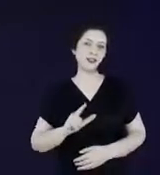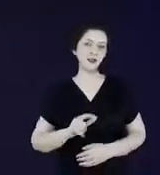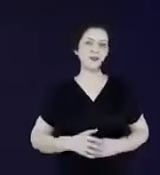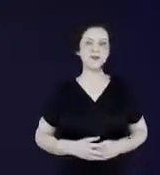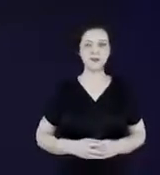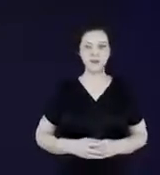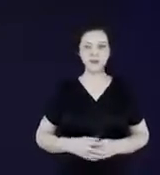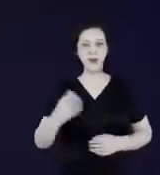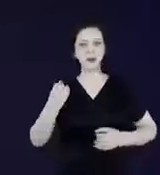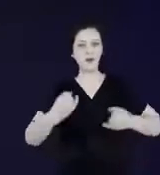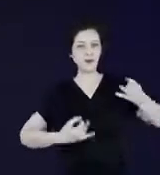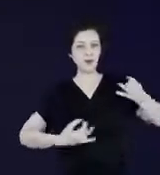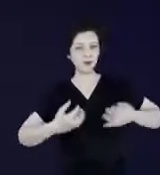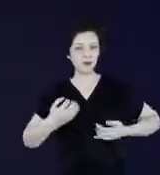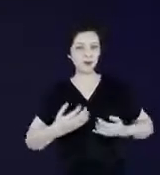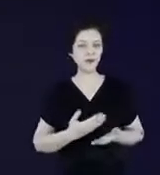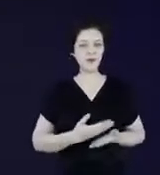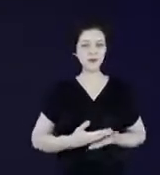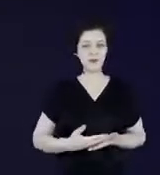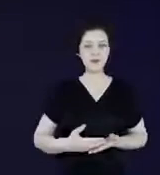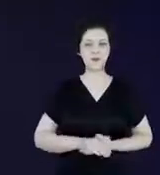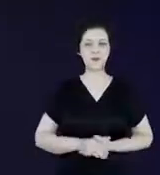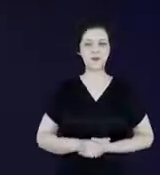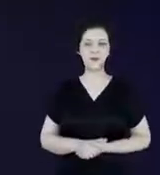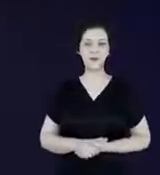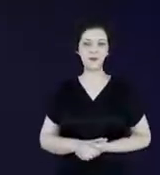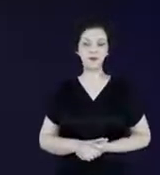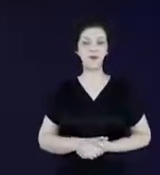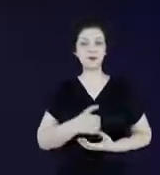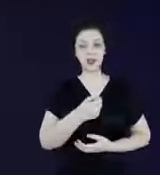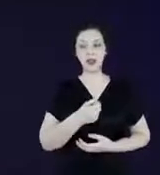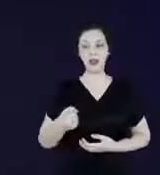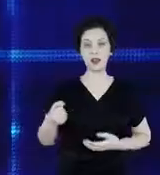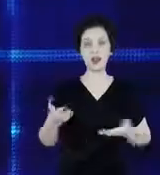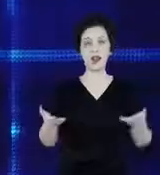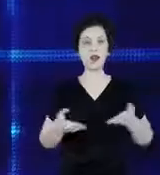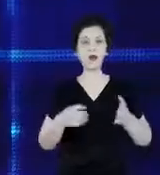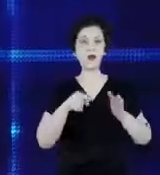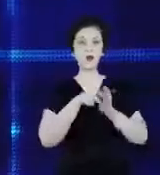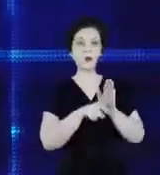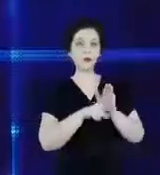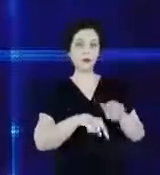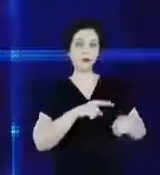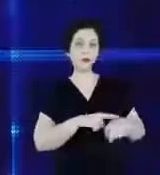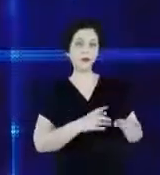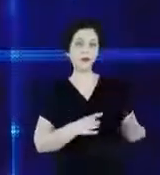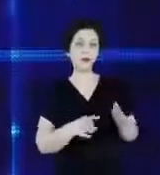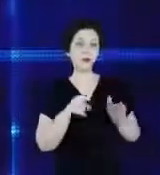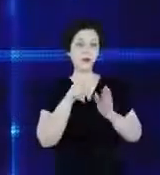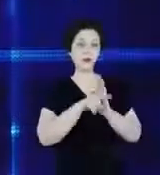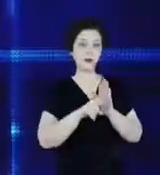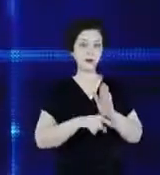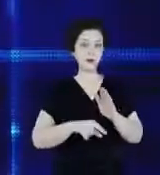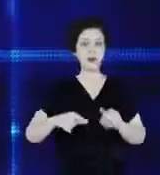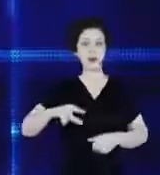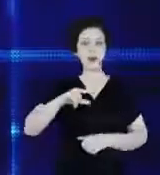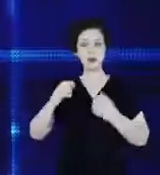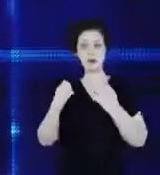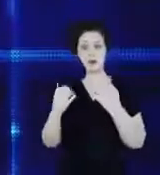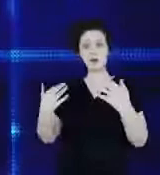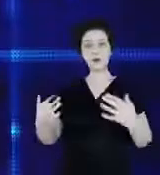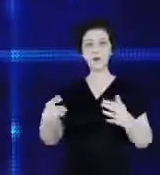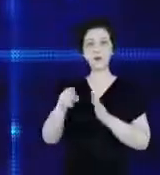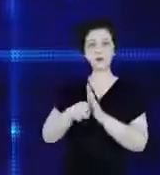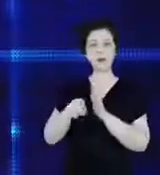pelas manifestações iniciais. Bom, vou passar agora para a sessão de perguntas. E antes de entrar nas perguntas do público, eu vou fazer